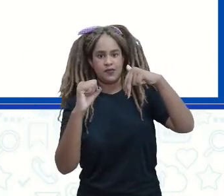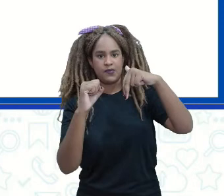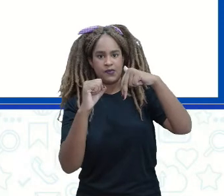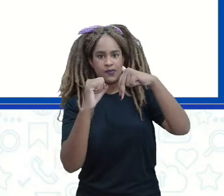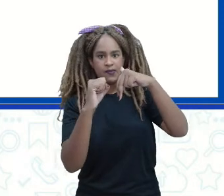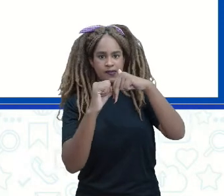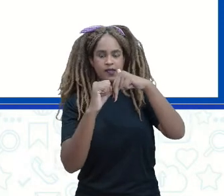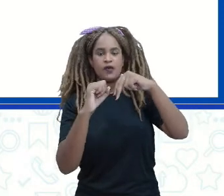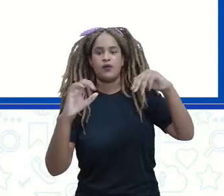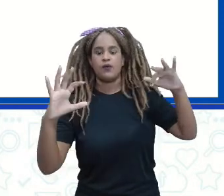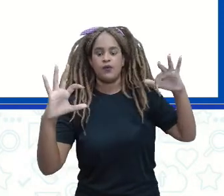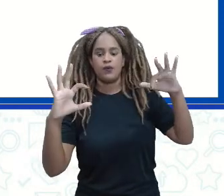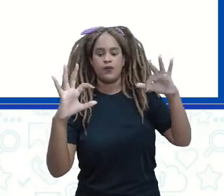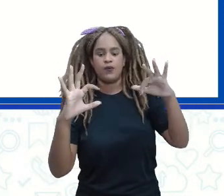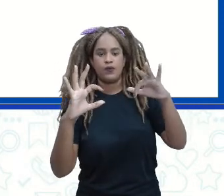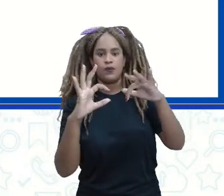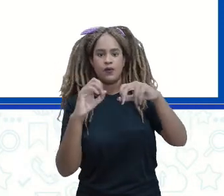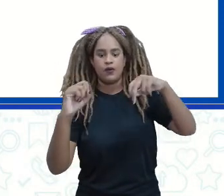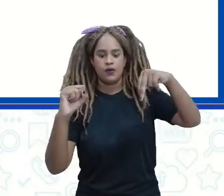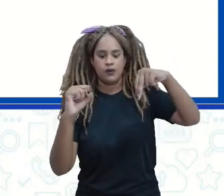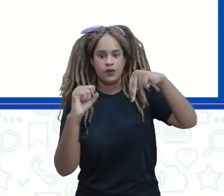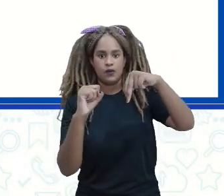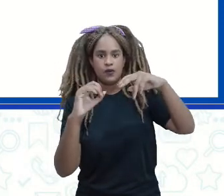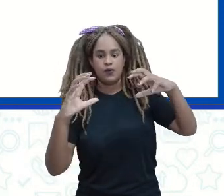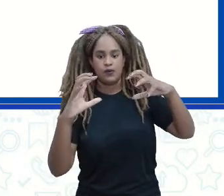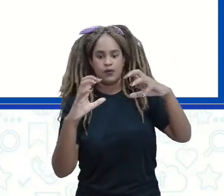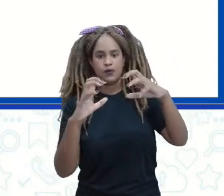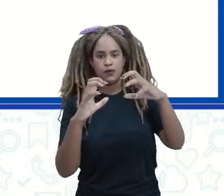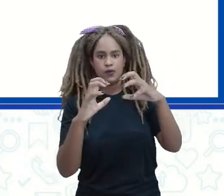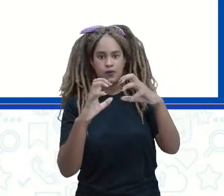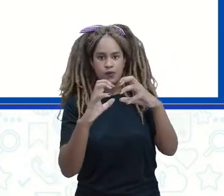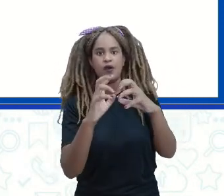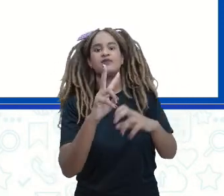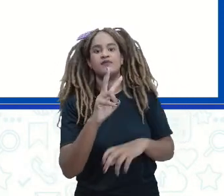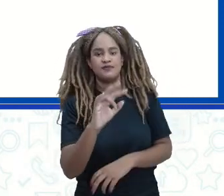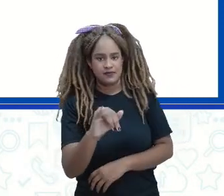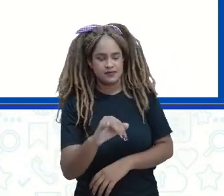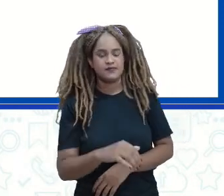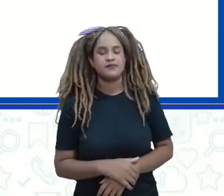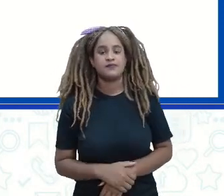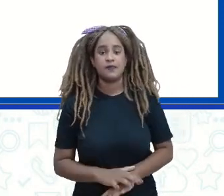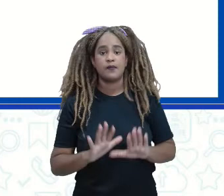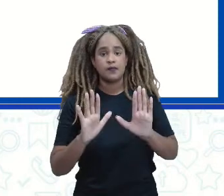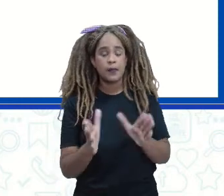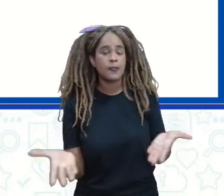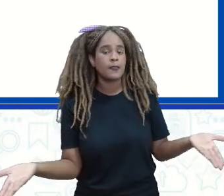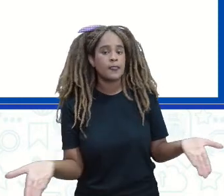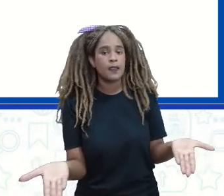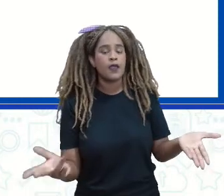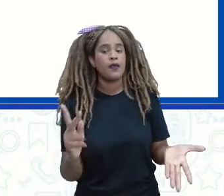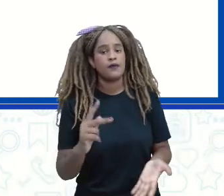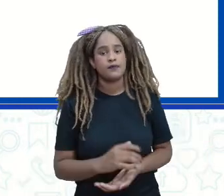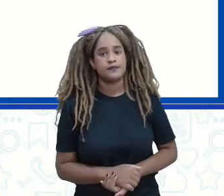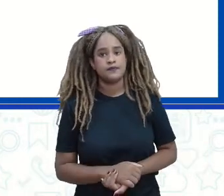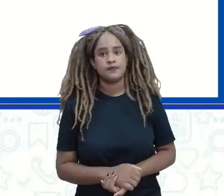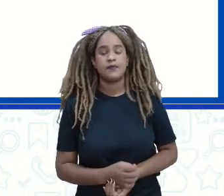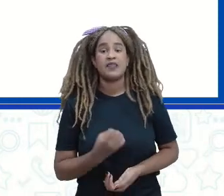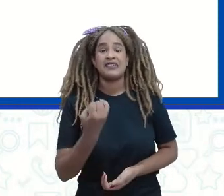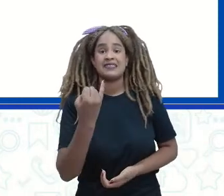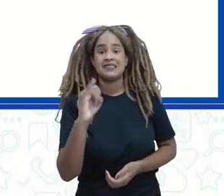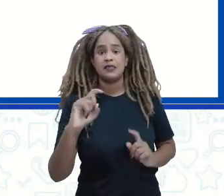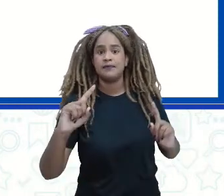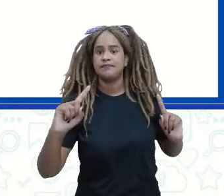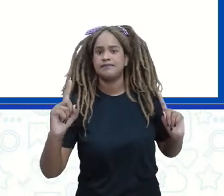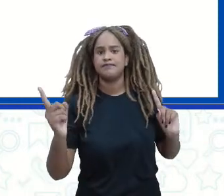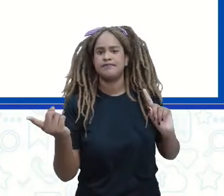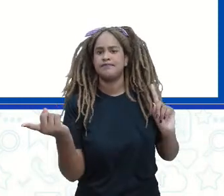vão exercer o quê? A atração um pelo outro, tá certo? Agora, o que é que vai acontecer se a gente